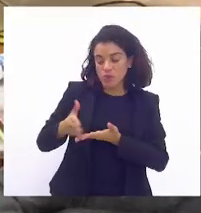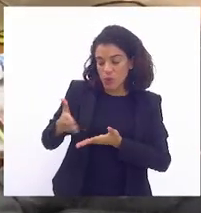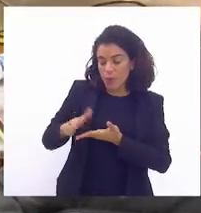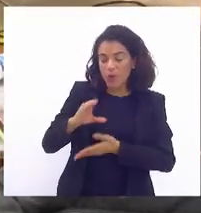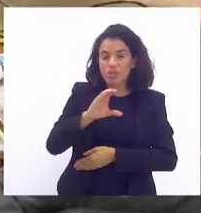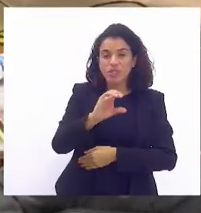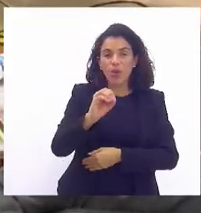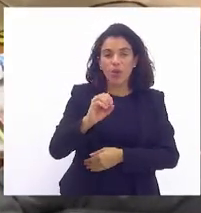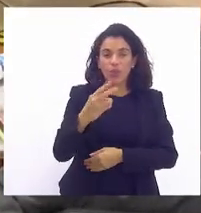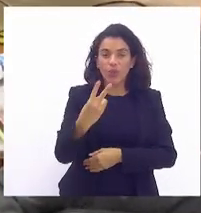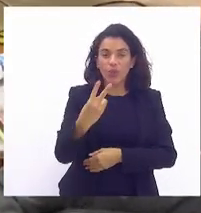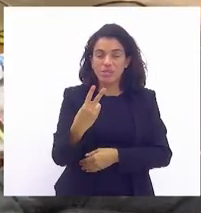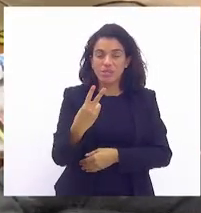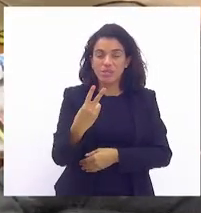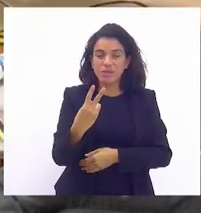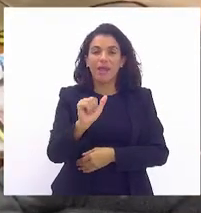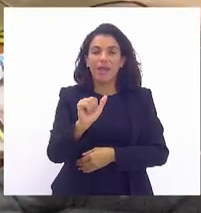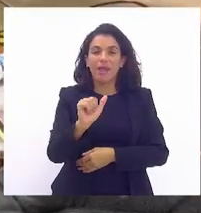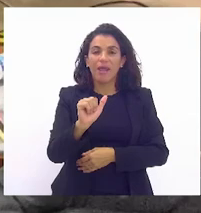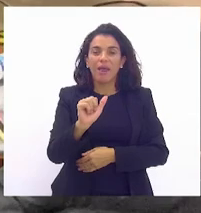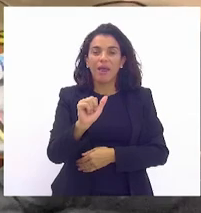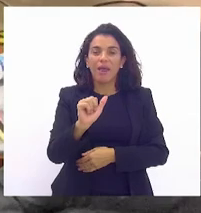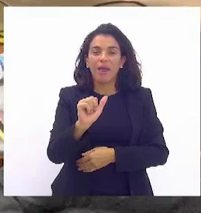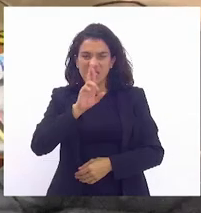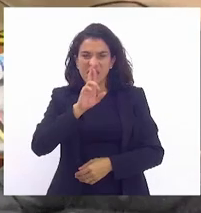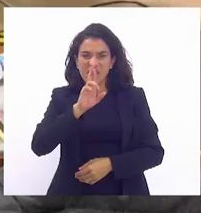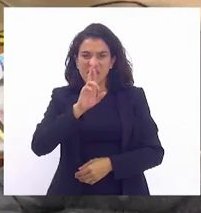CO2 é carbono não queimado. E